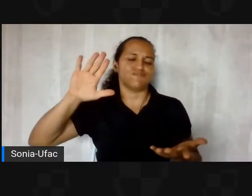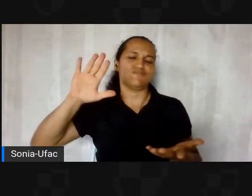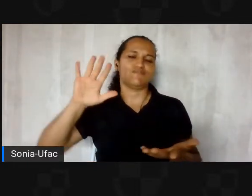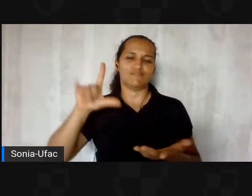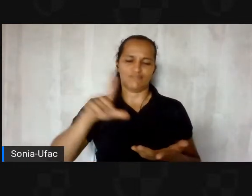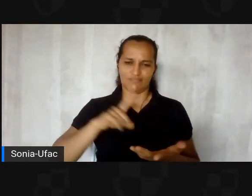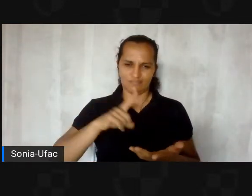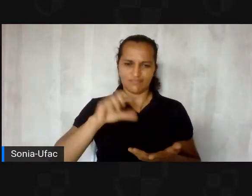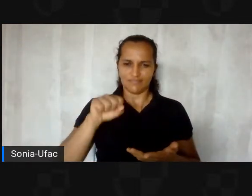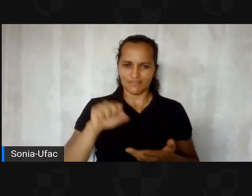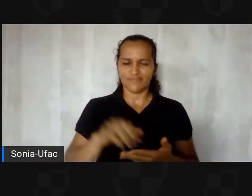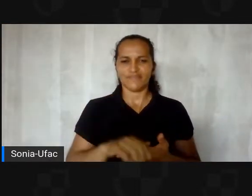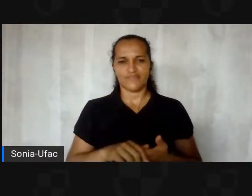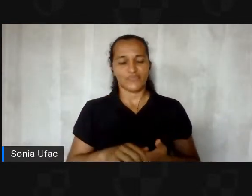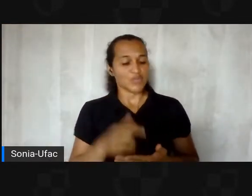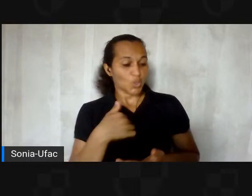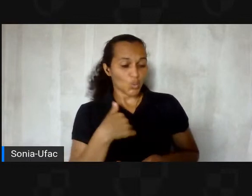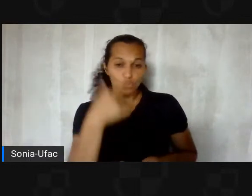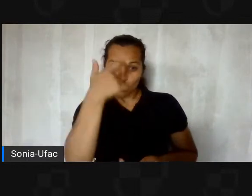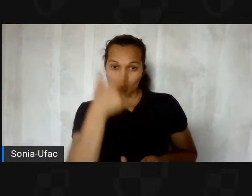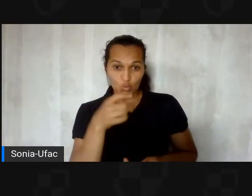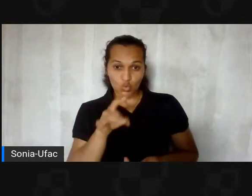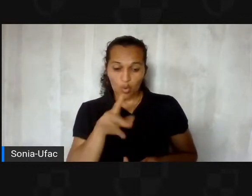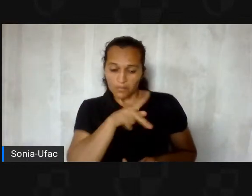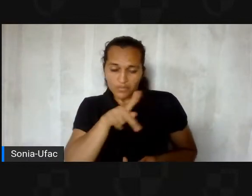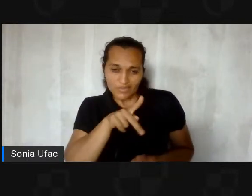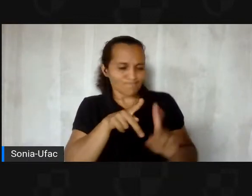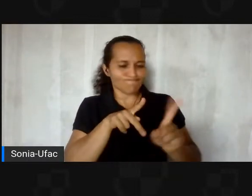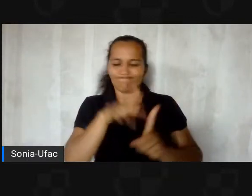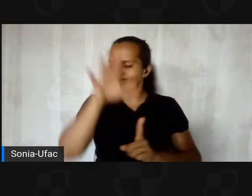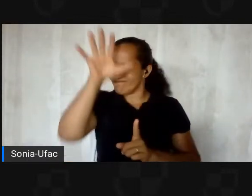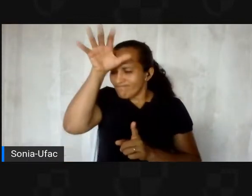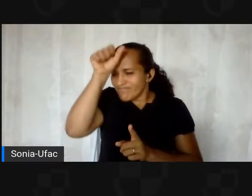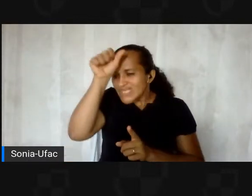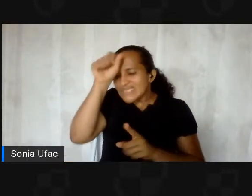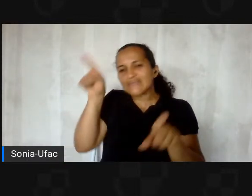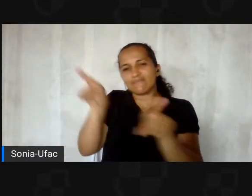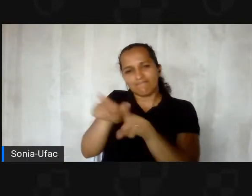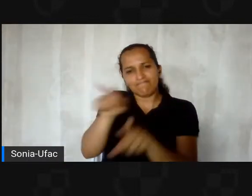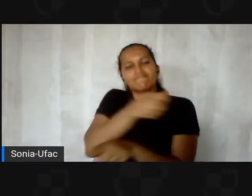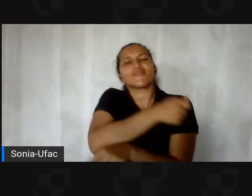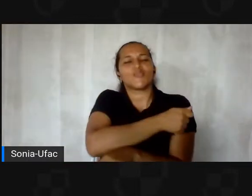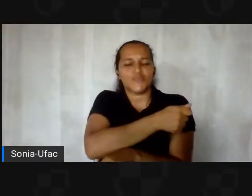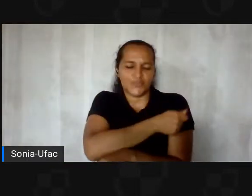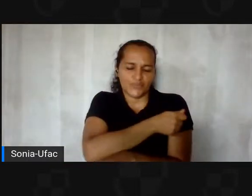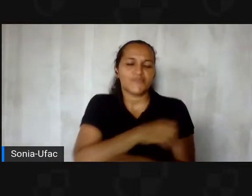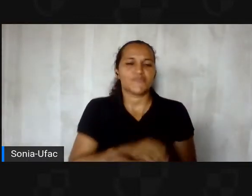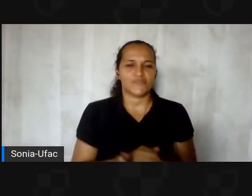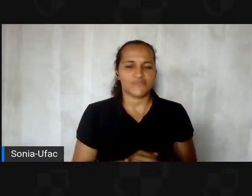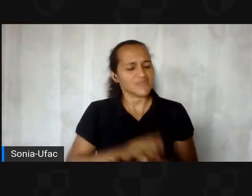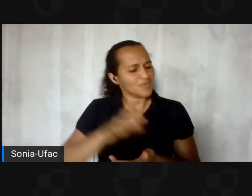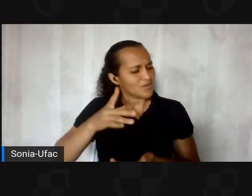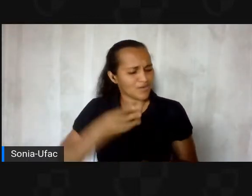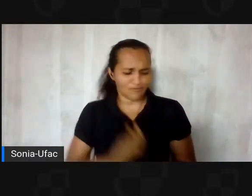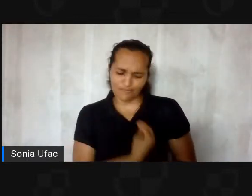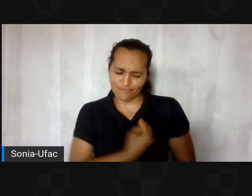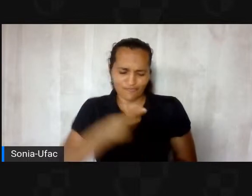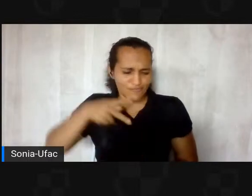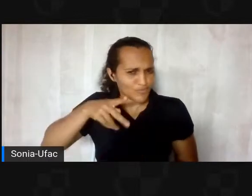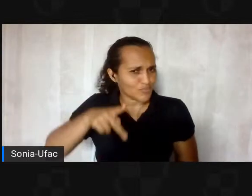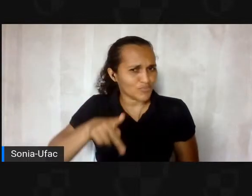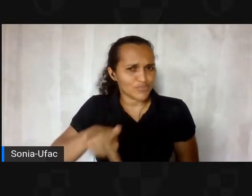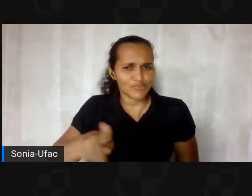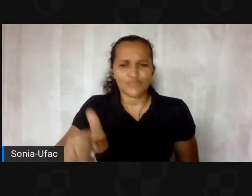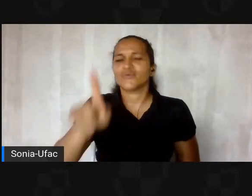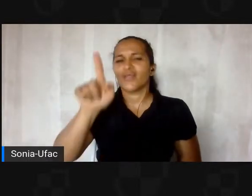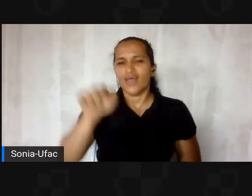eu não fui apenas professora, eu fui também aluna, logo no início, e acho que continuei sendo a minha vida inteira, porque a